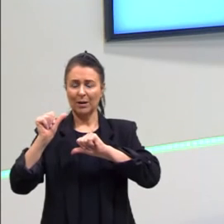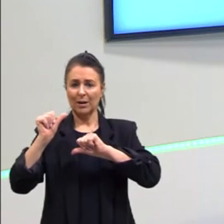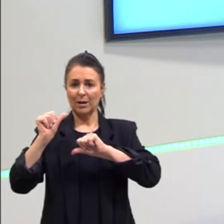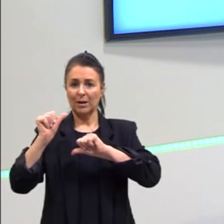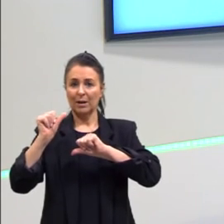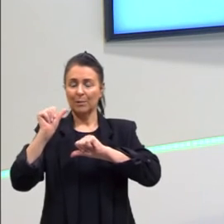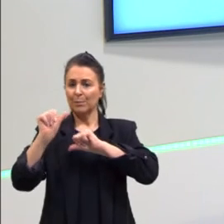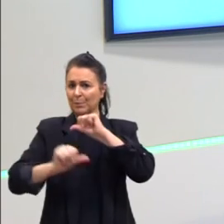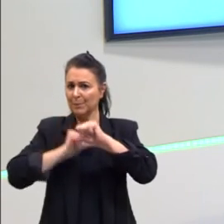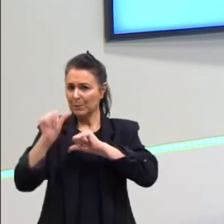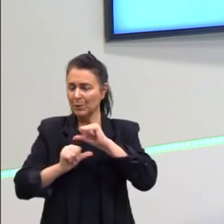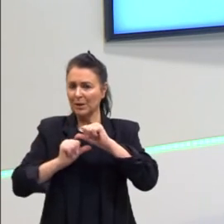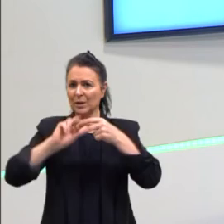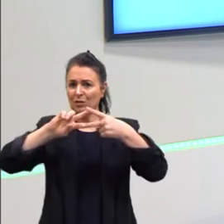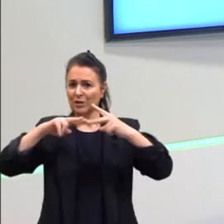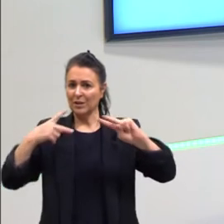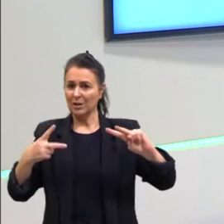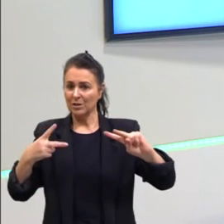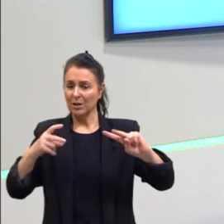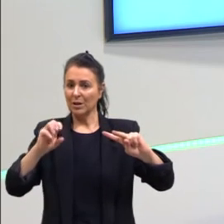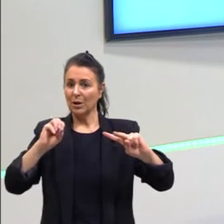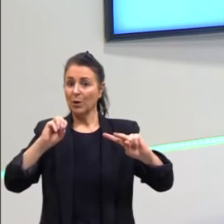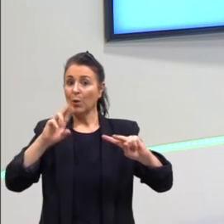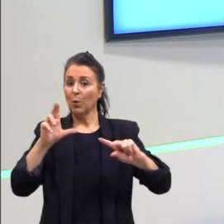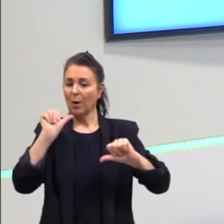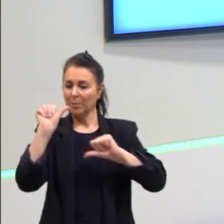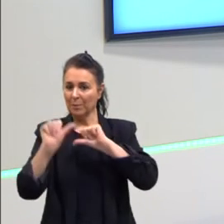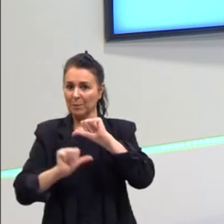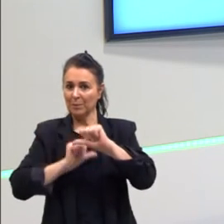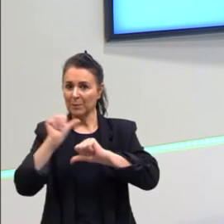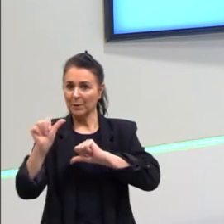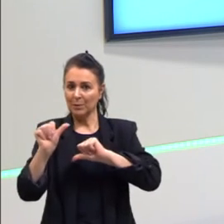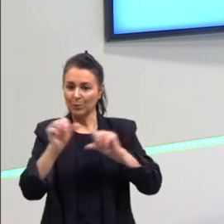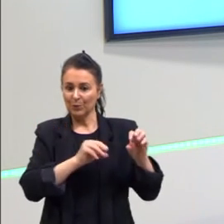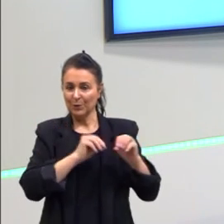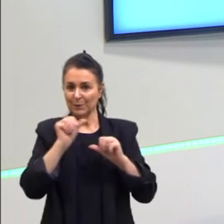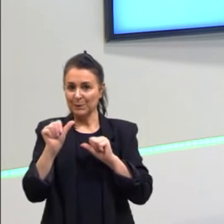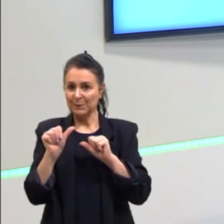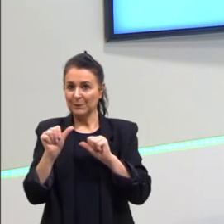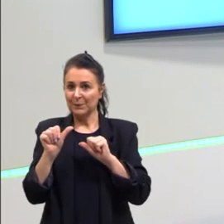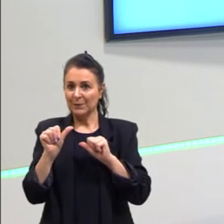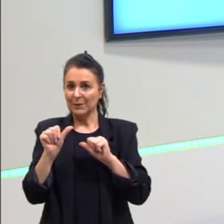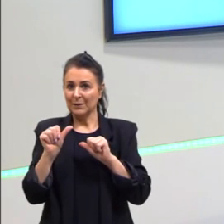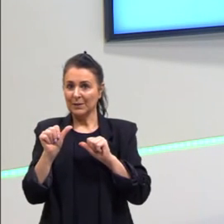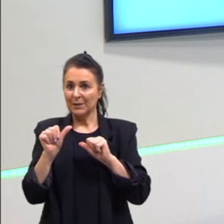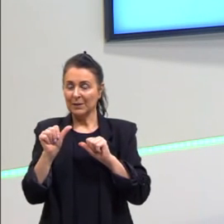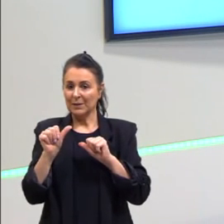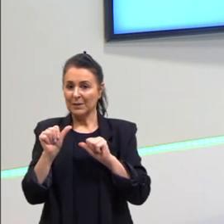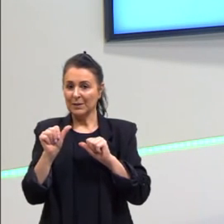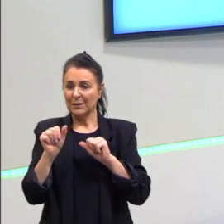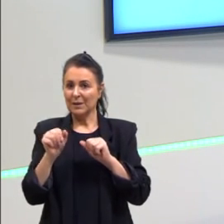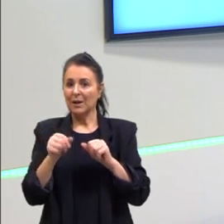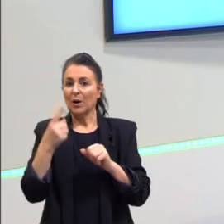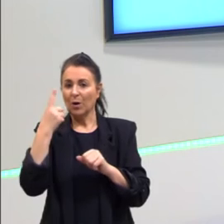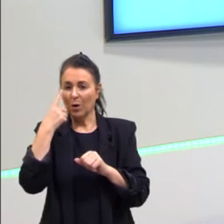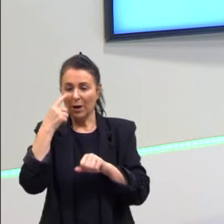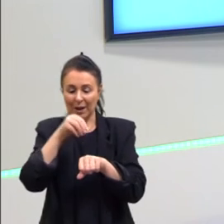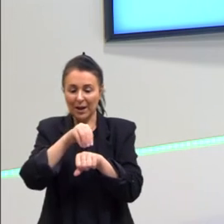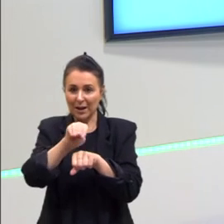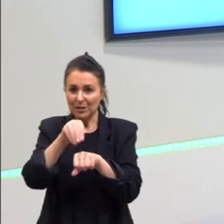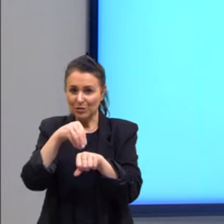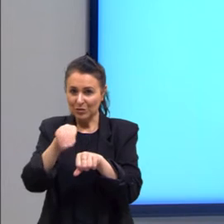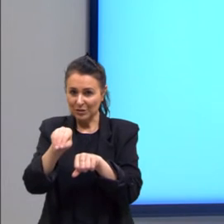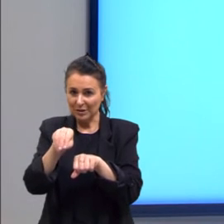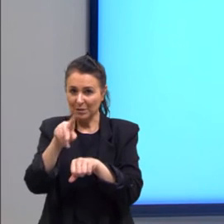permuta genética também chamado de crossing-over Então é isso aí pega aí fica a dica nas